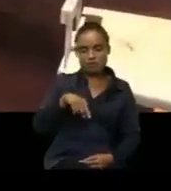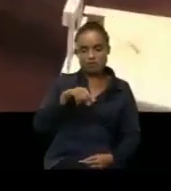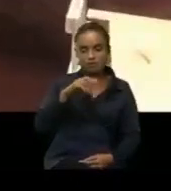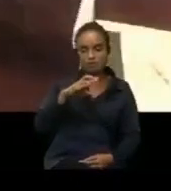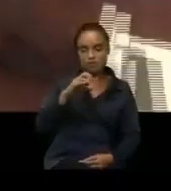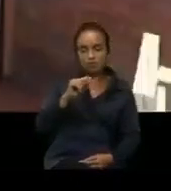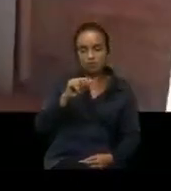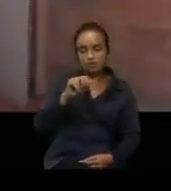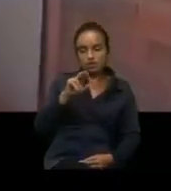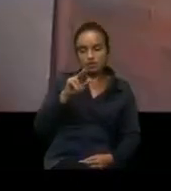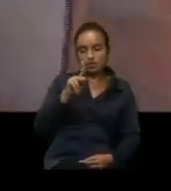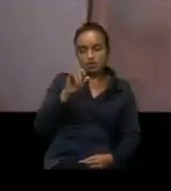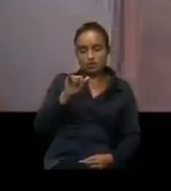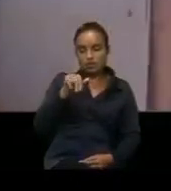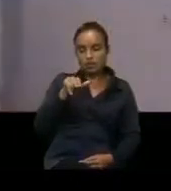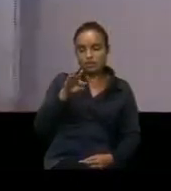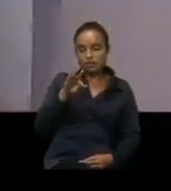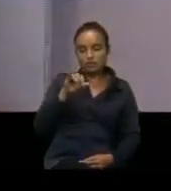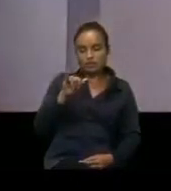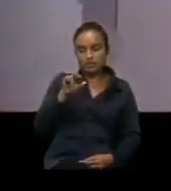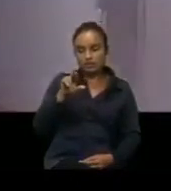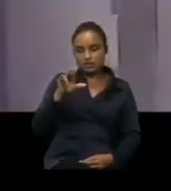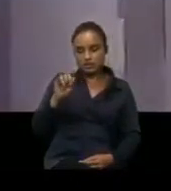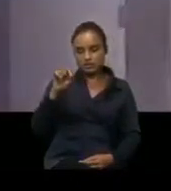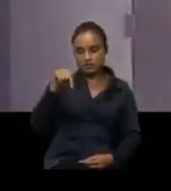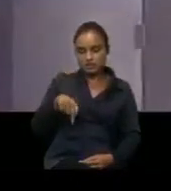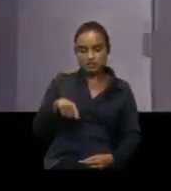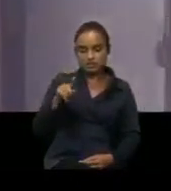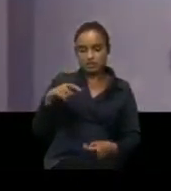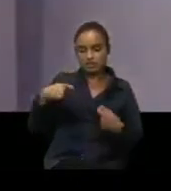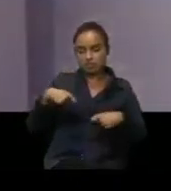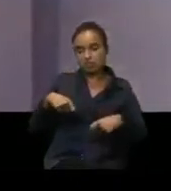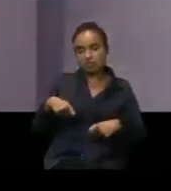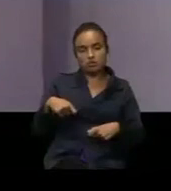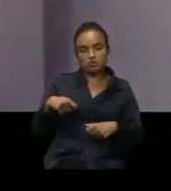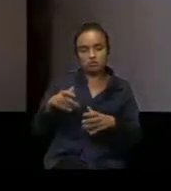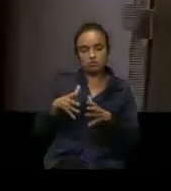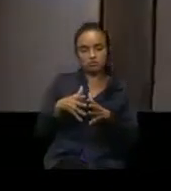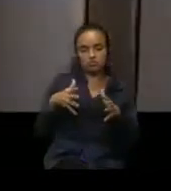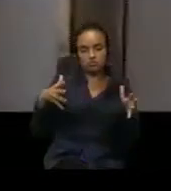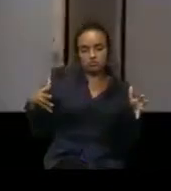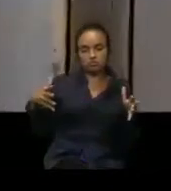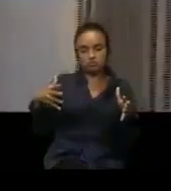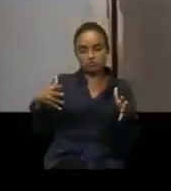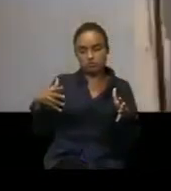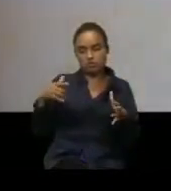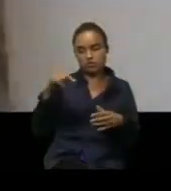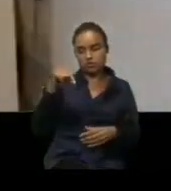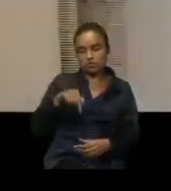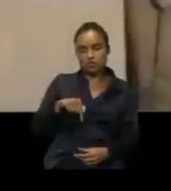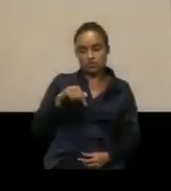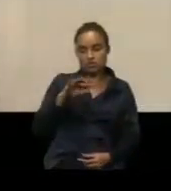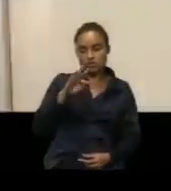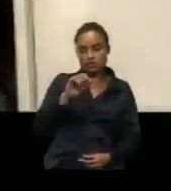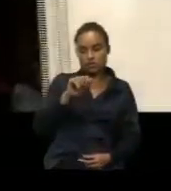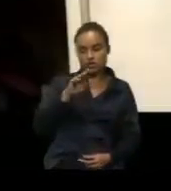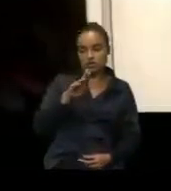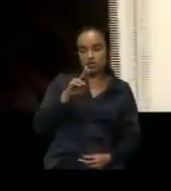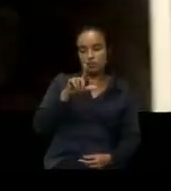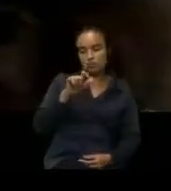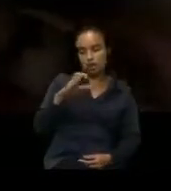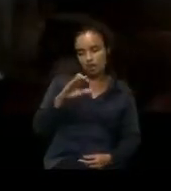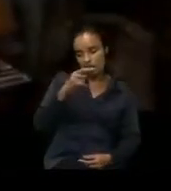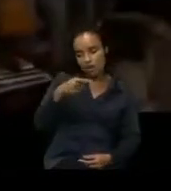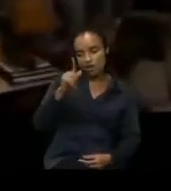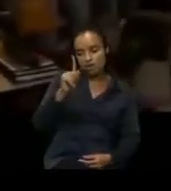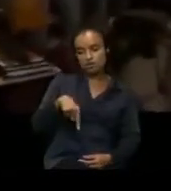almoxarifado. Então, o almoxarifado, por enquanto, não precisa ser tão grande. Por quê? Porque a gente ainda não tem tubulação na obra. Então,